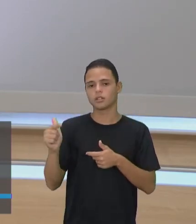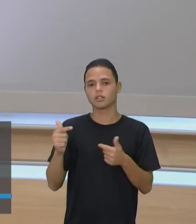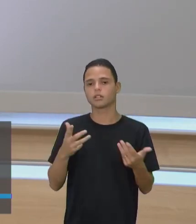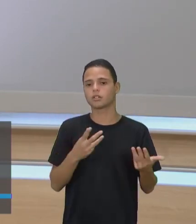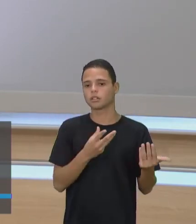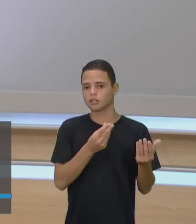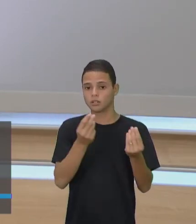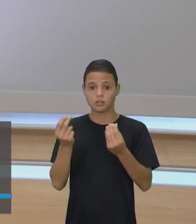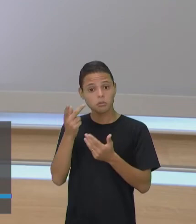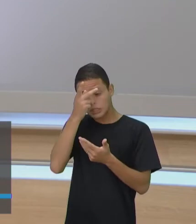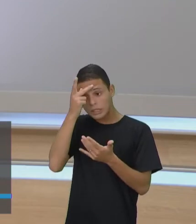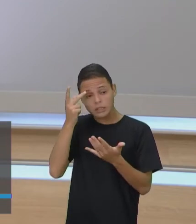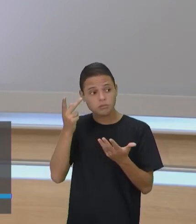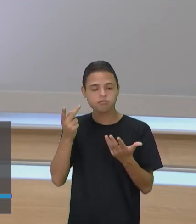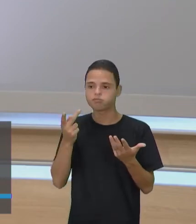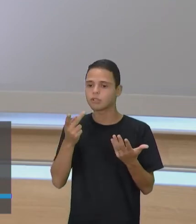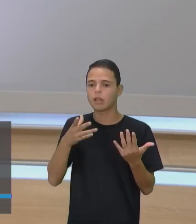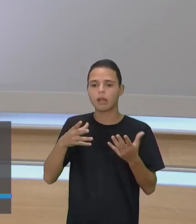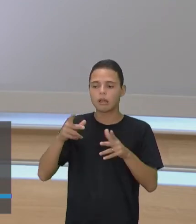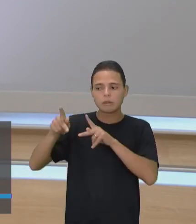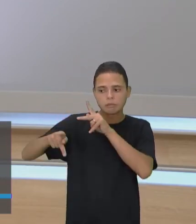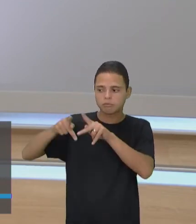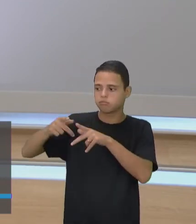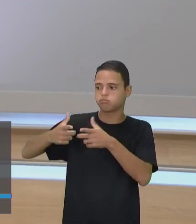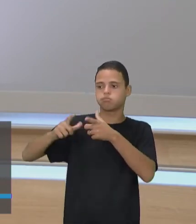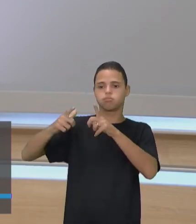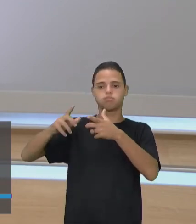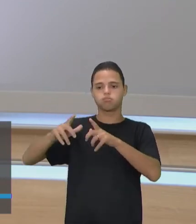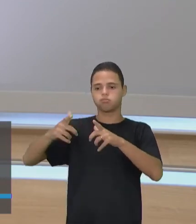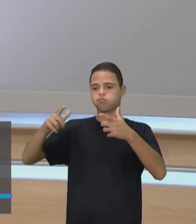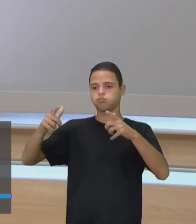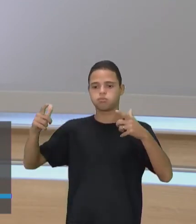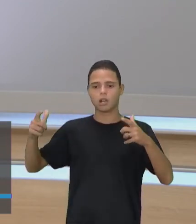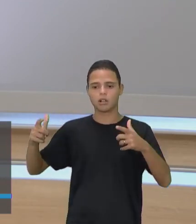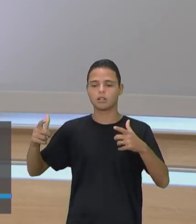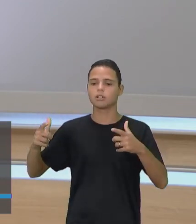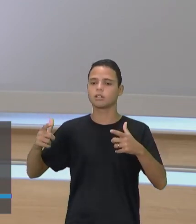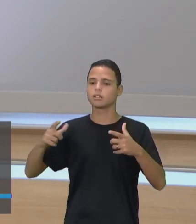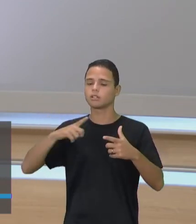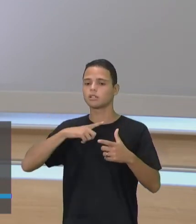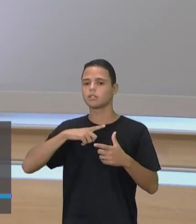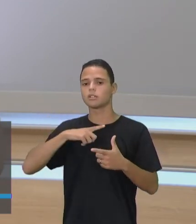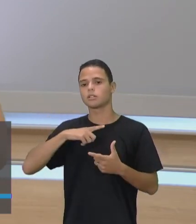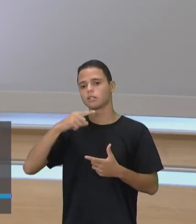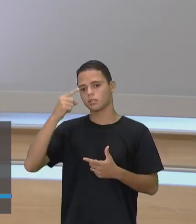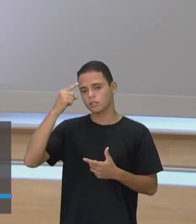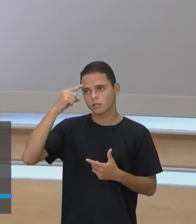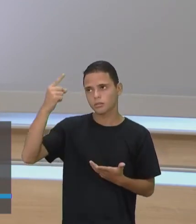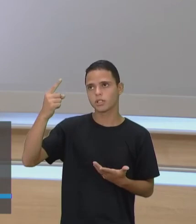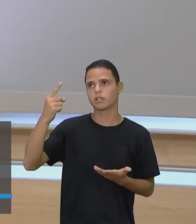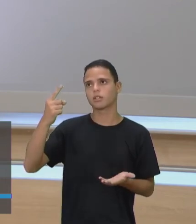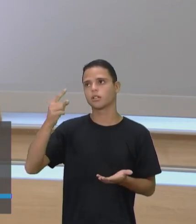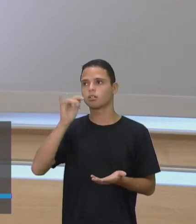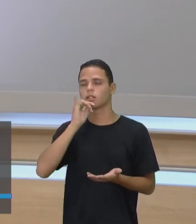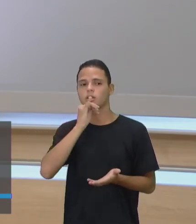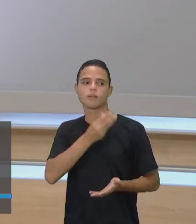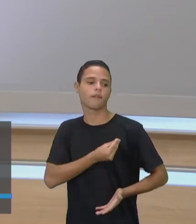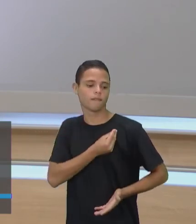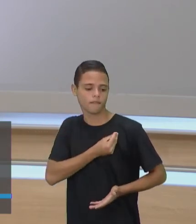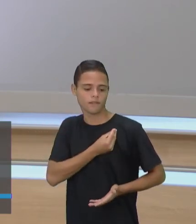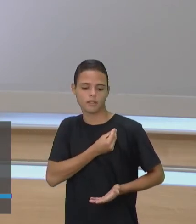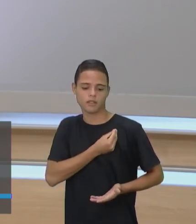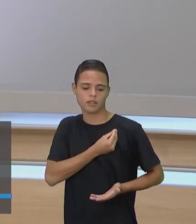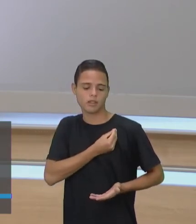que nós existimos. Né? O fato de que a gente sempre está criando novas maneiras de de viver